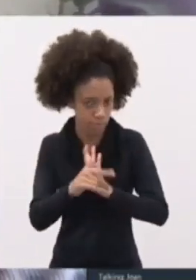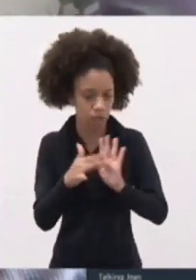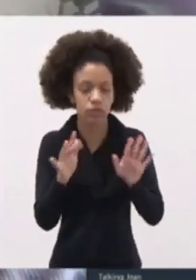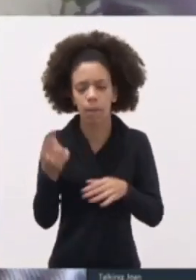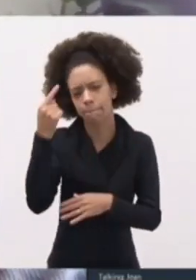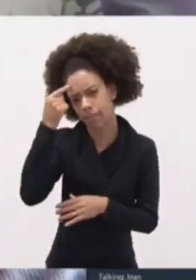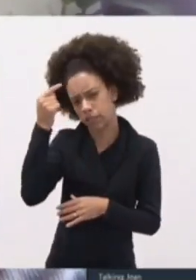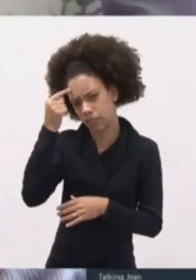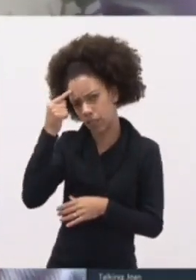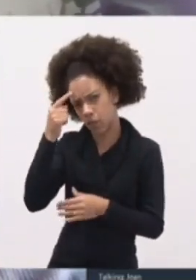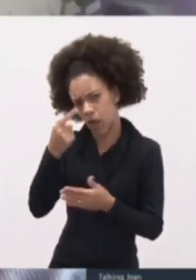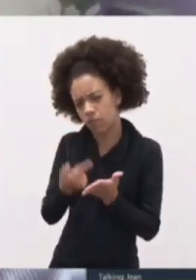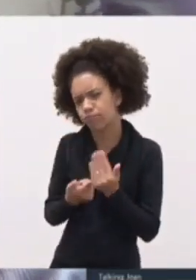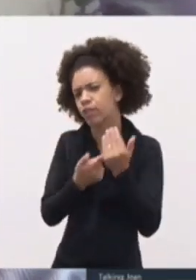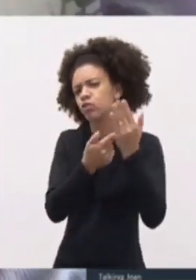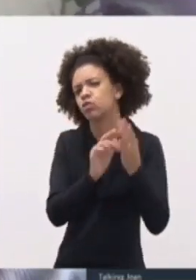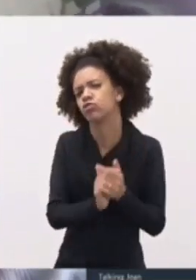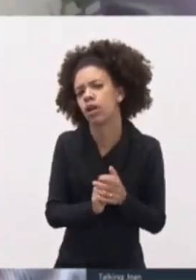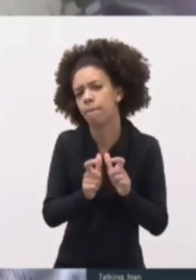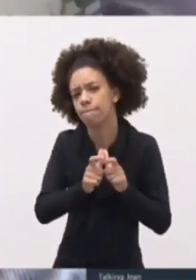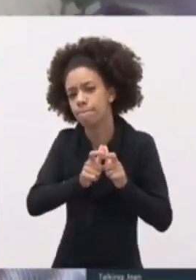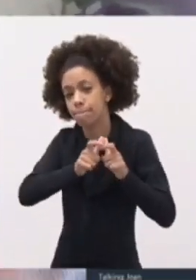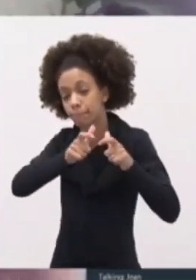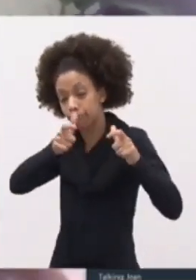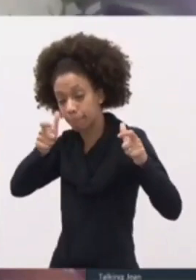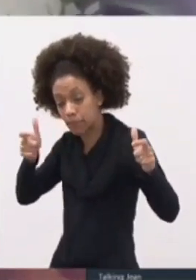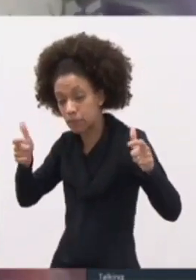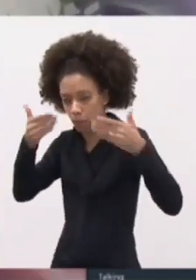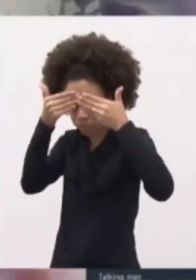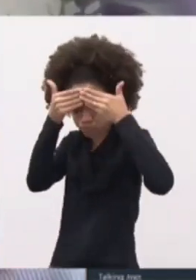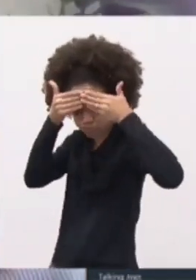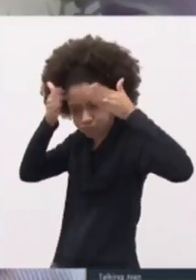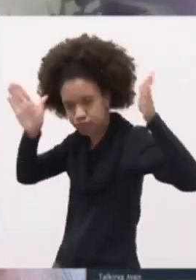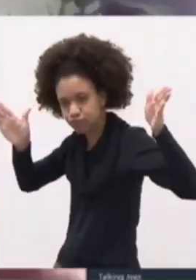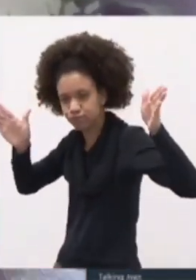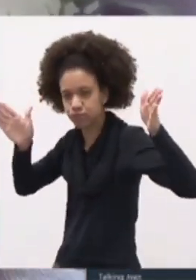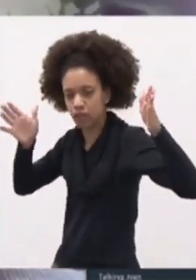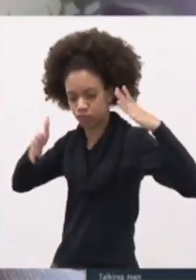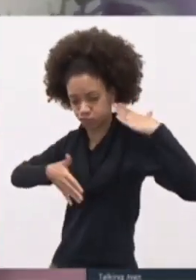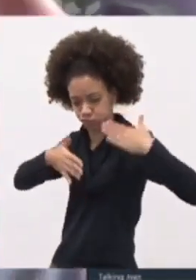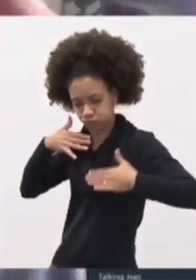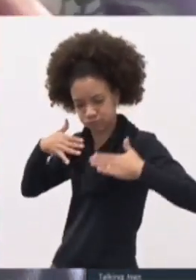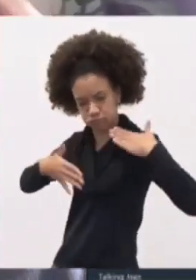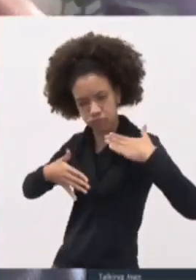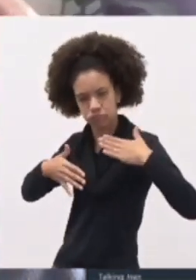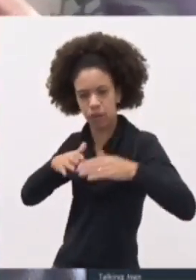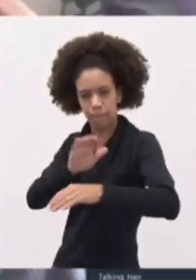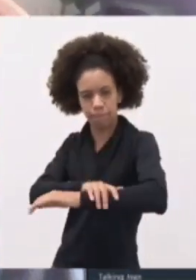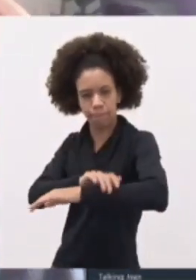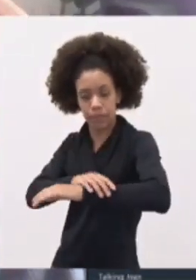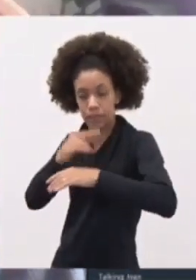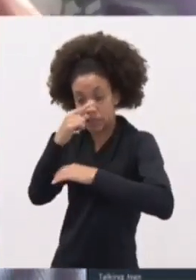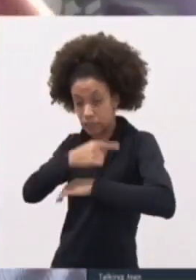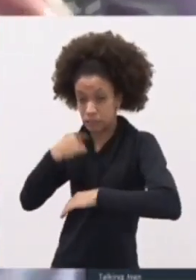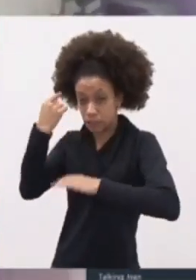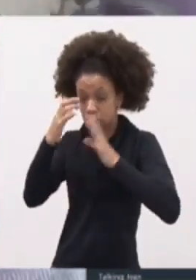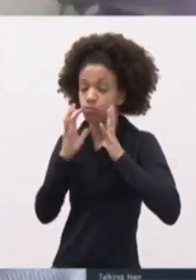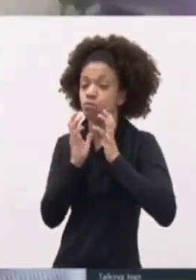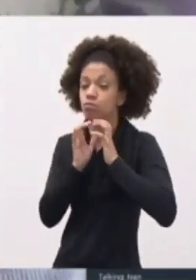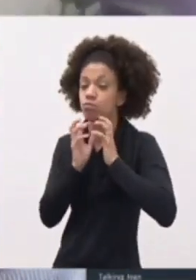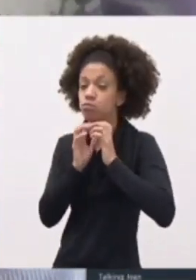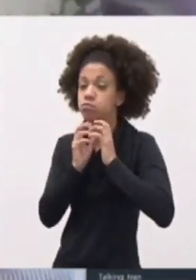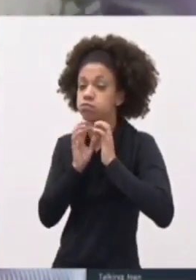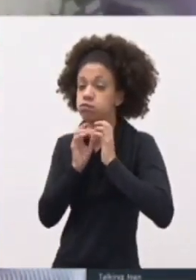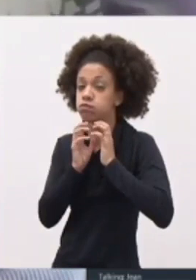a tecnologia como extensão dos nossos, né? Dos nossos braços, do nosso cérebro, né? Se a